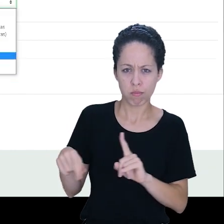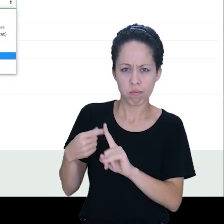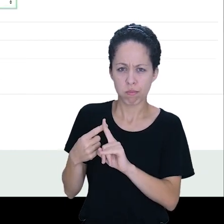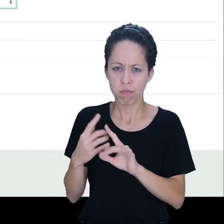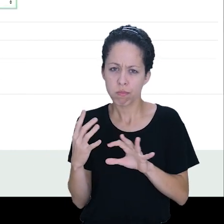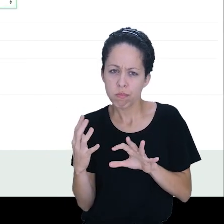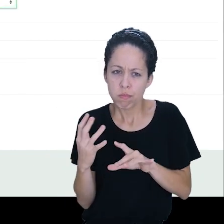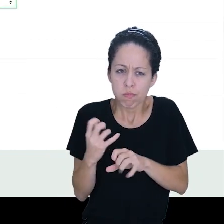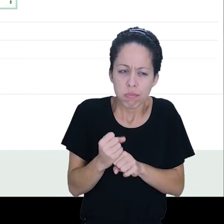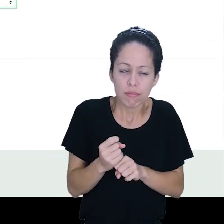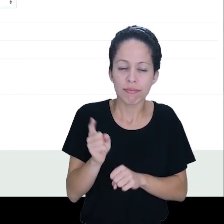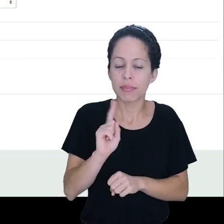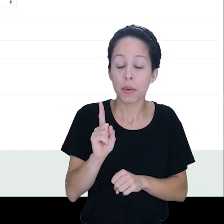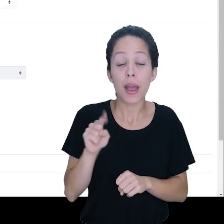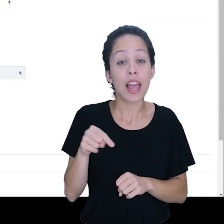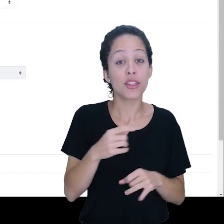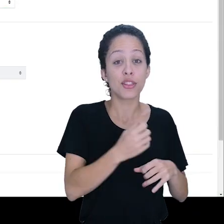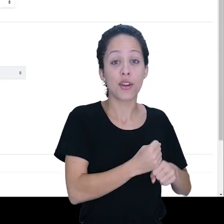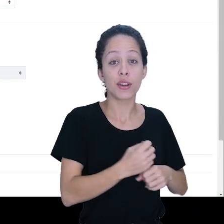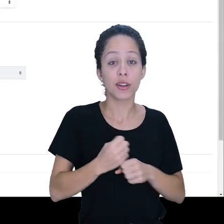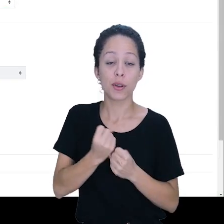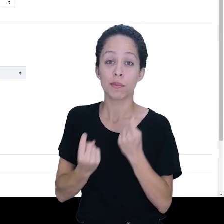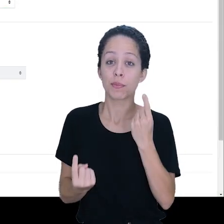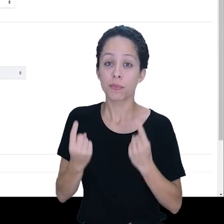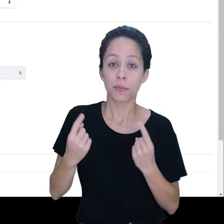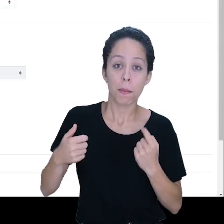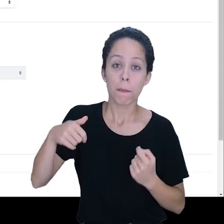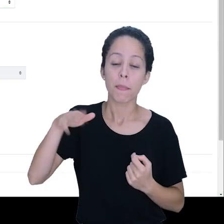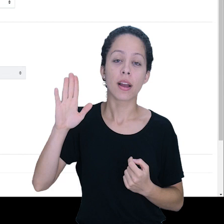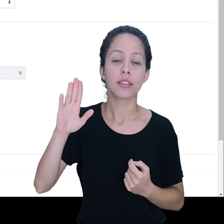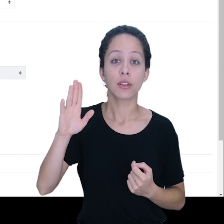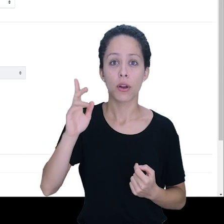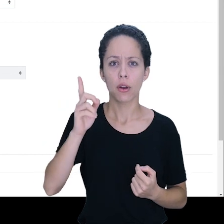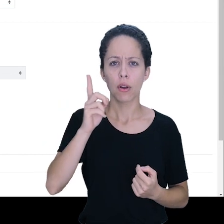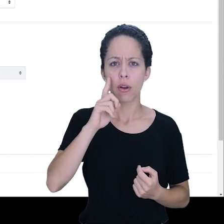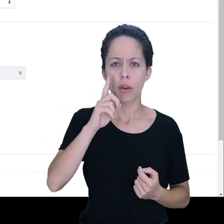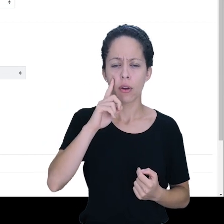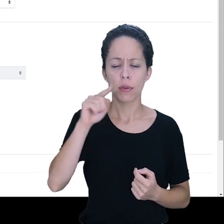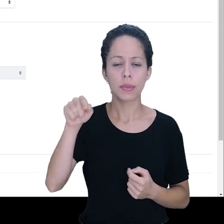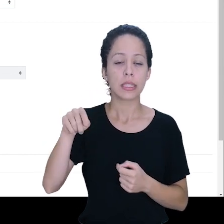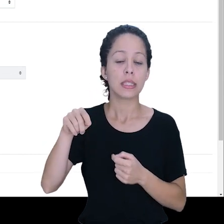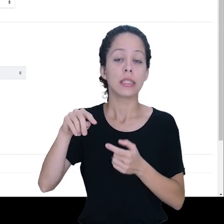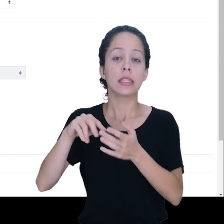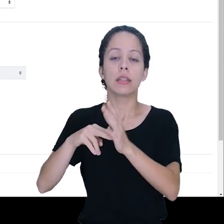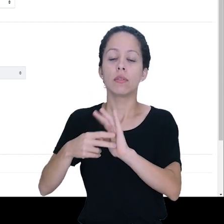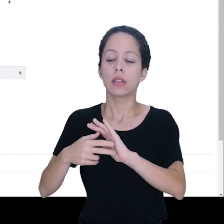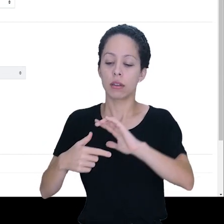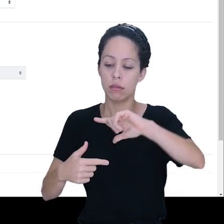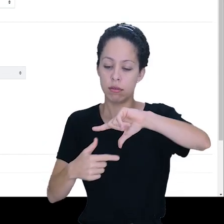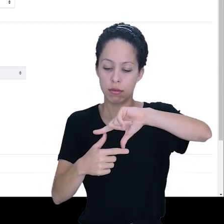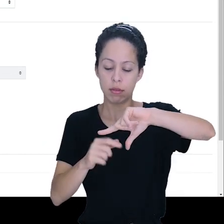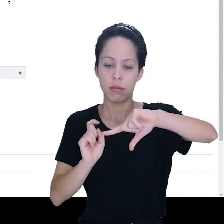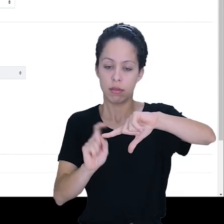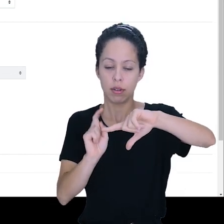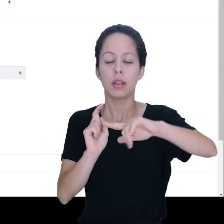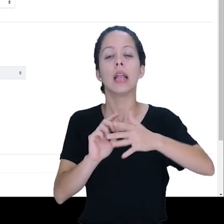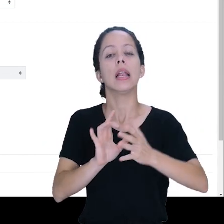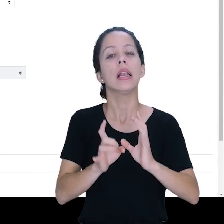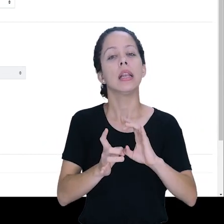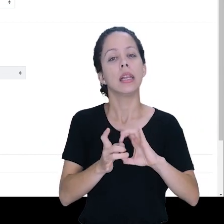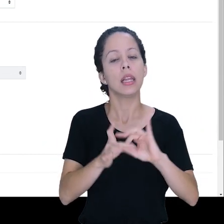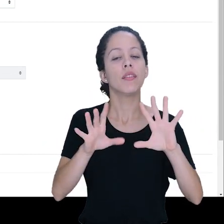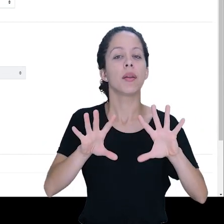Então nós vamos aqui ó alterar para maior nota e aí o campo então está aberto para a gente editar Tá certo